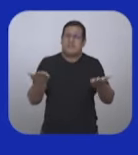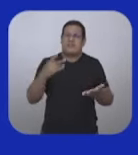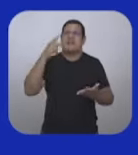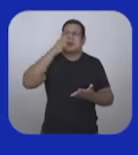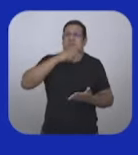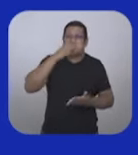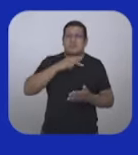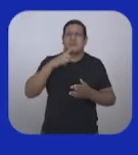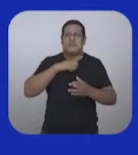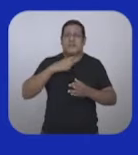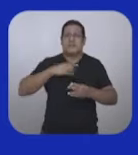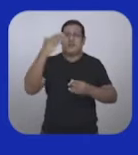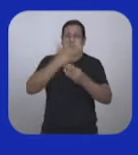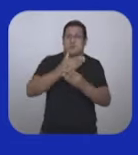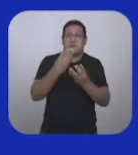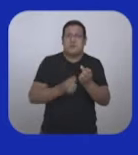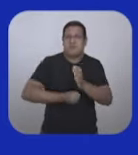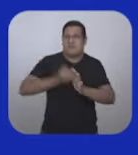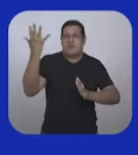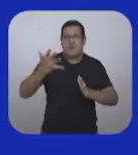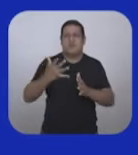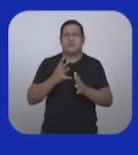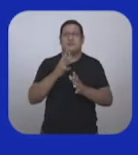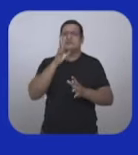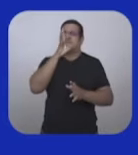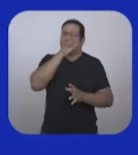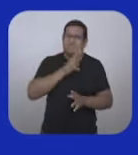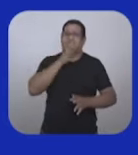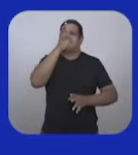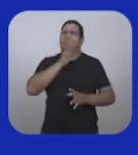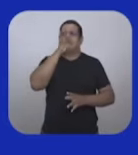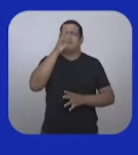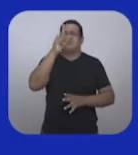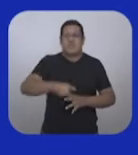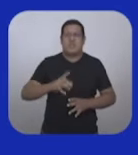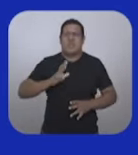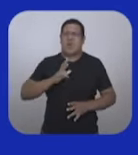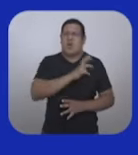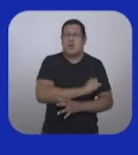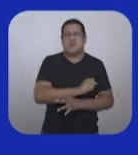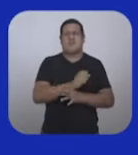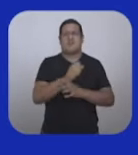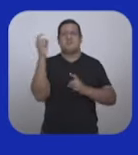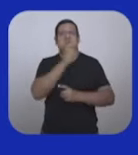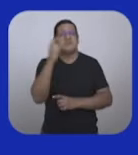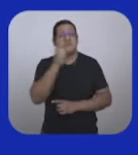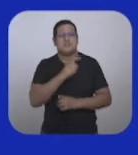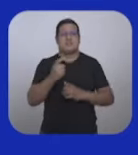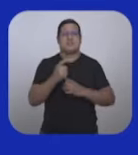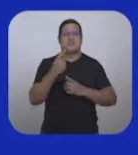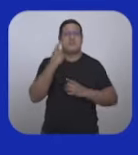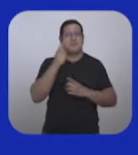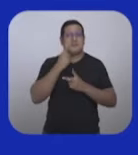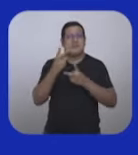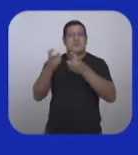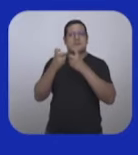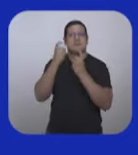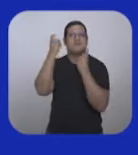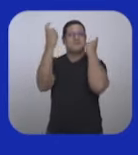eleitoral. Mesmo assim, com tantas condenações, eles insistem nos ataques. É uma dose cada vez maior de